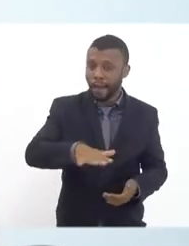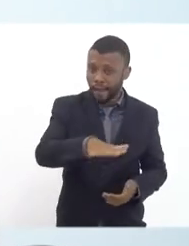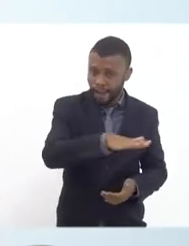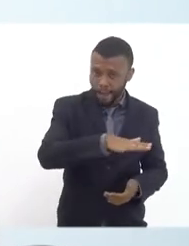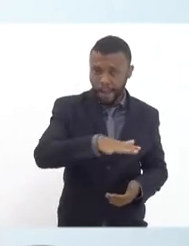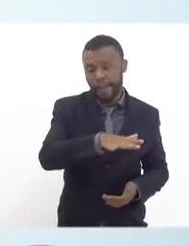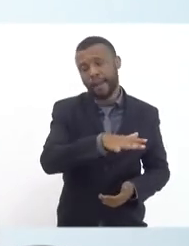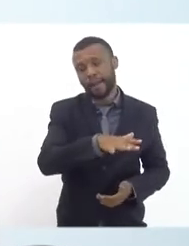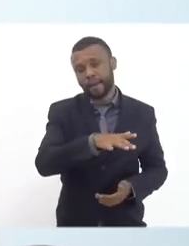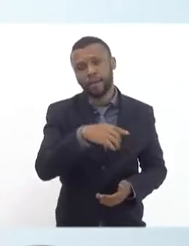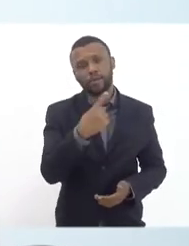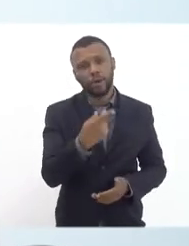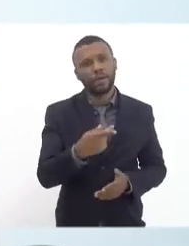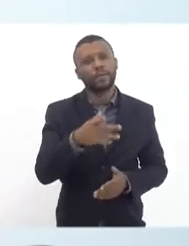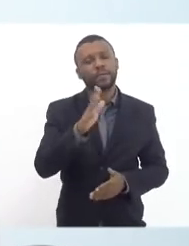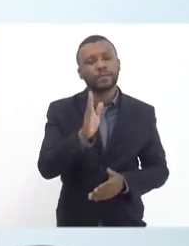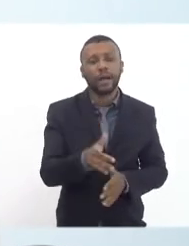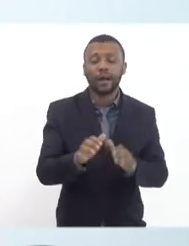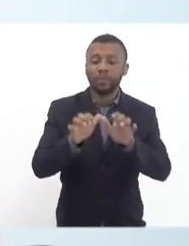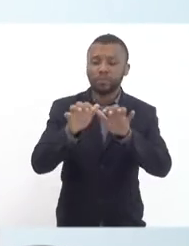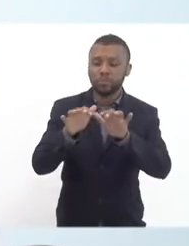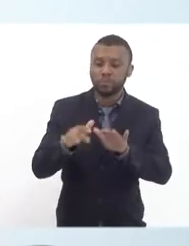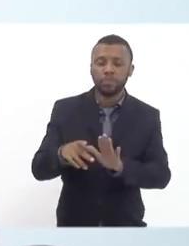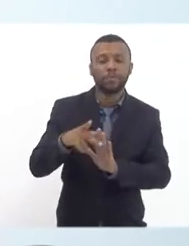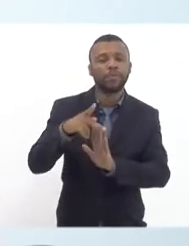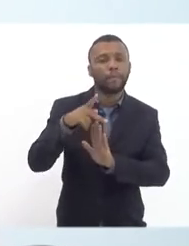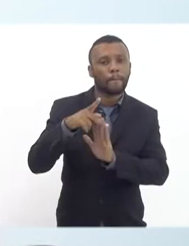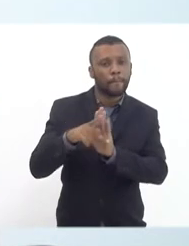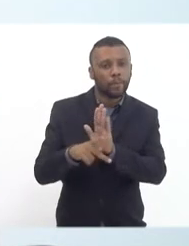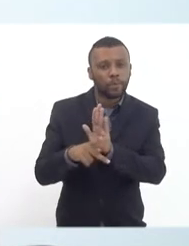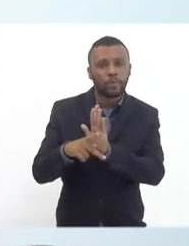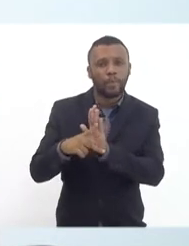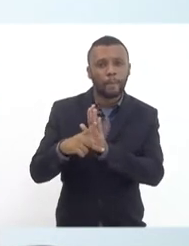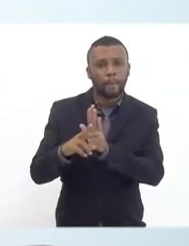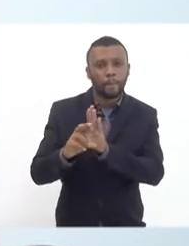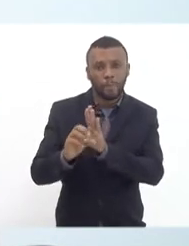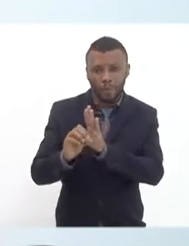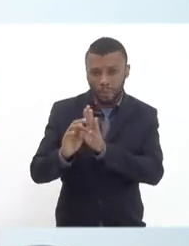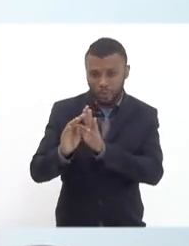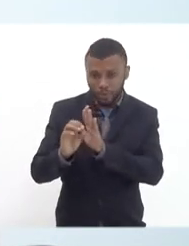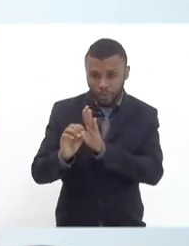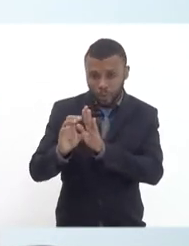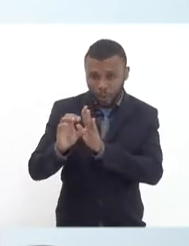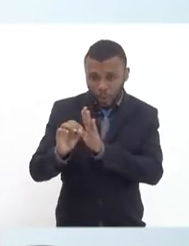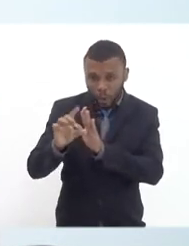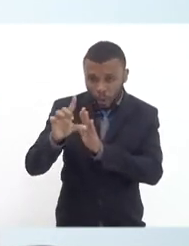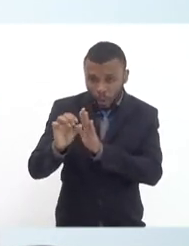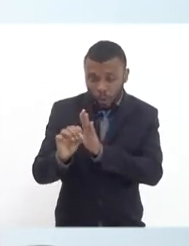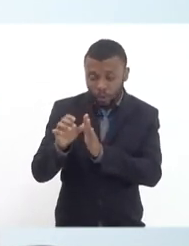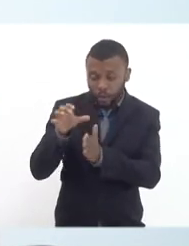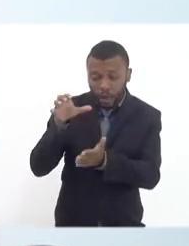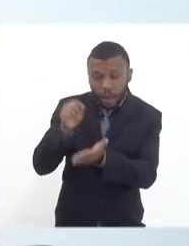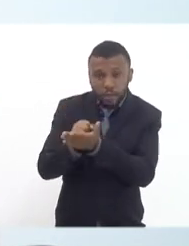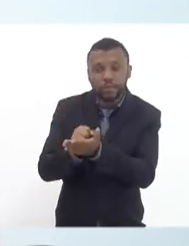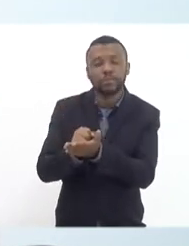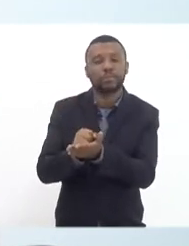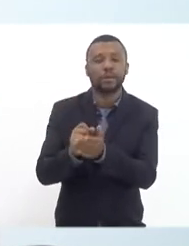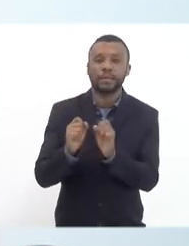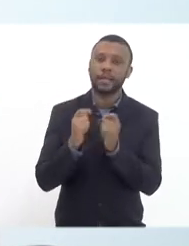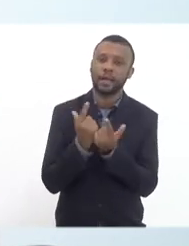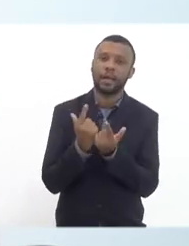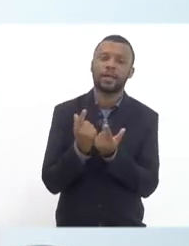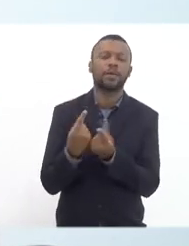já protocolou na casa. Então, a gente agora vai acompanhar os trâmites. Por que eu estou registrando isso? É porque a gente